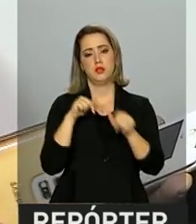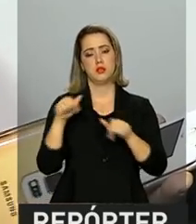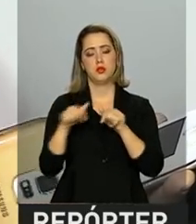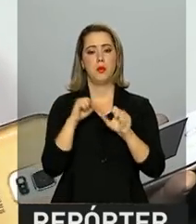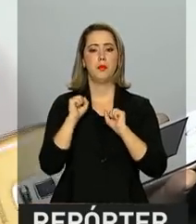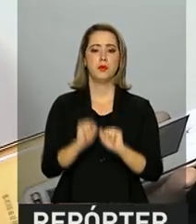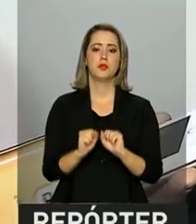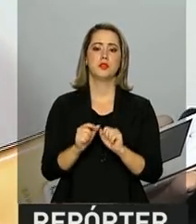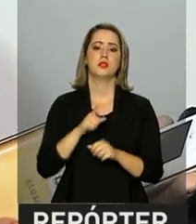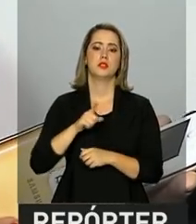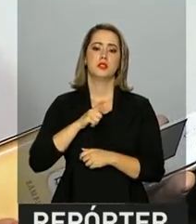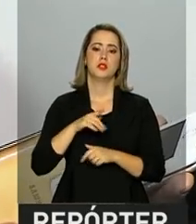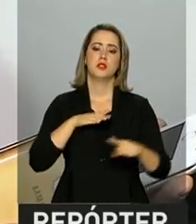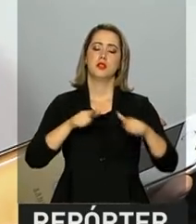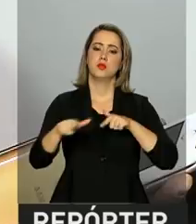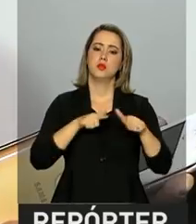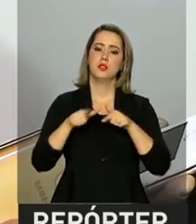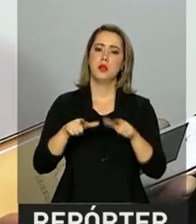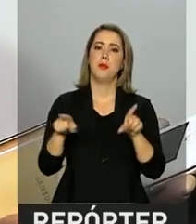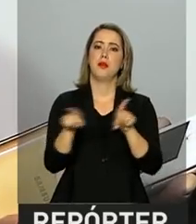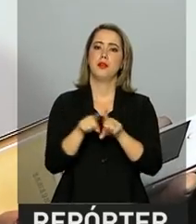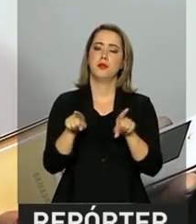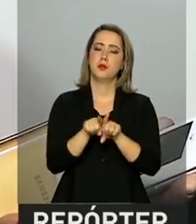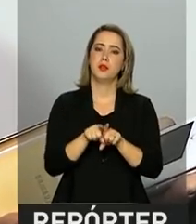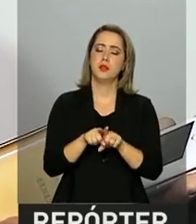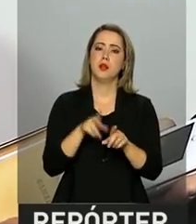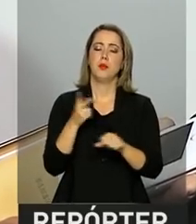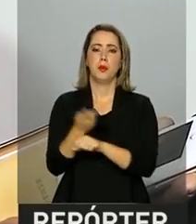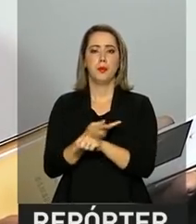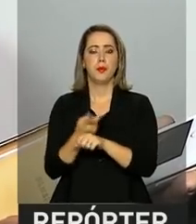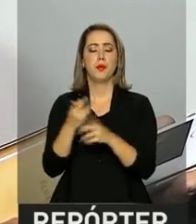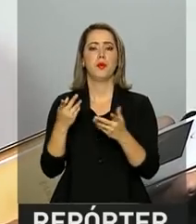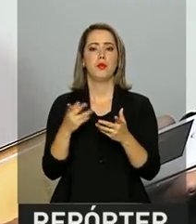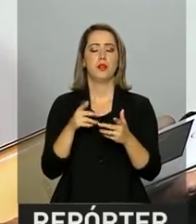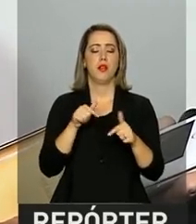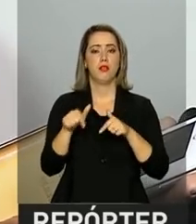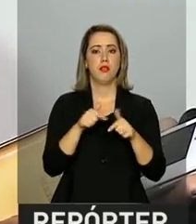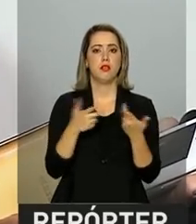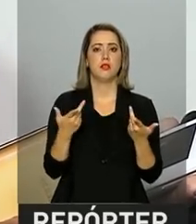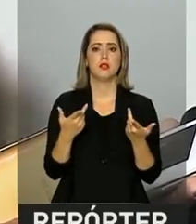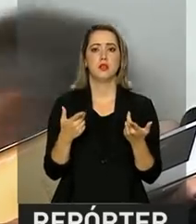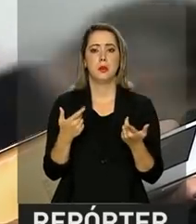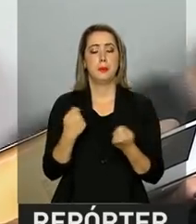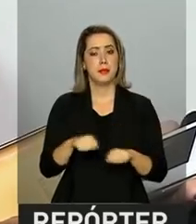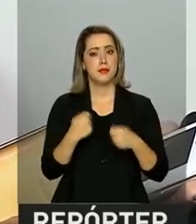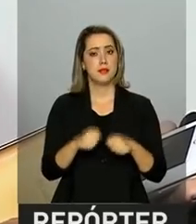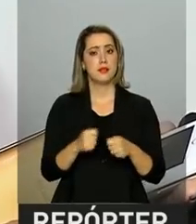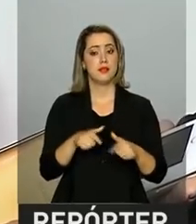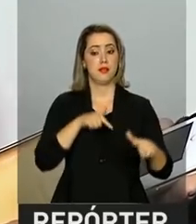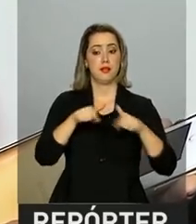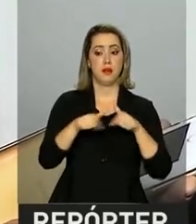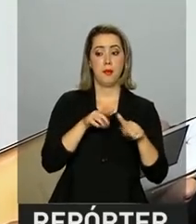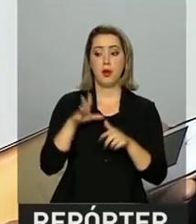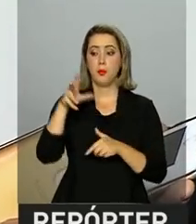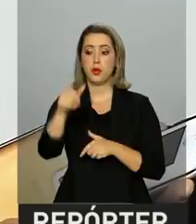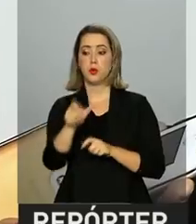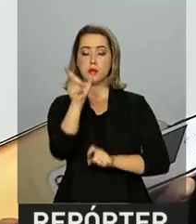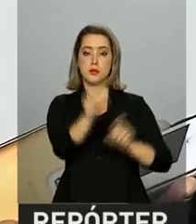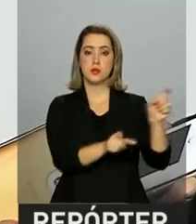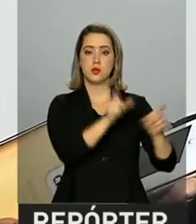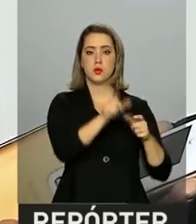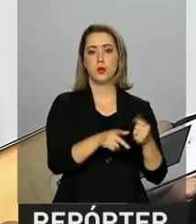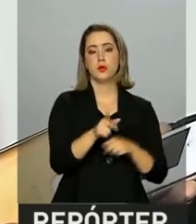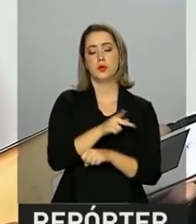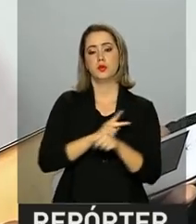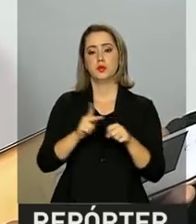um trabalho justo e ter emprego. Isso é que é importante. Precisamos ter um país com emprego para todos, um país que